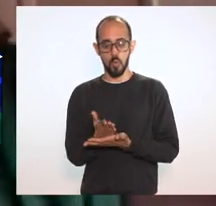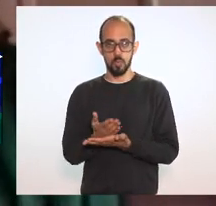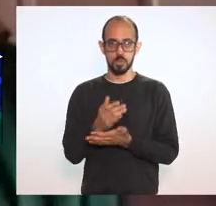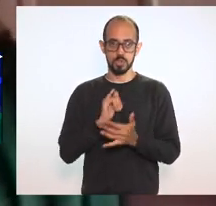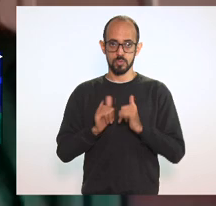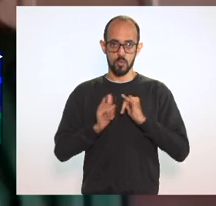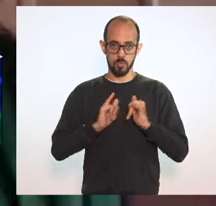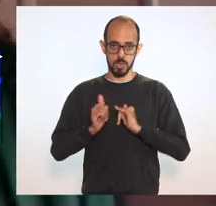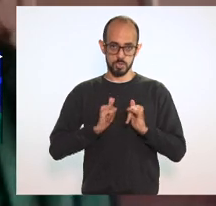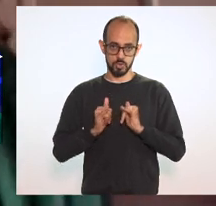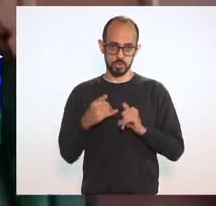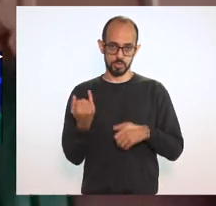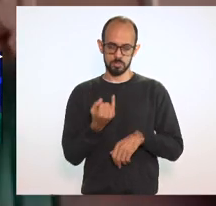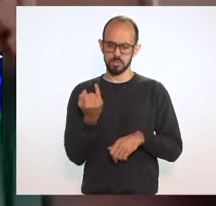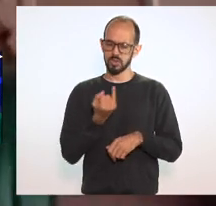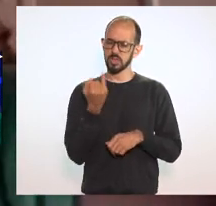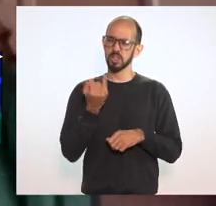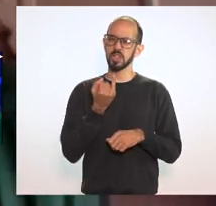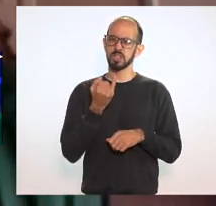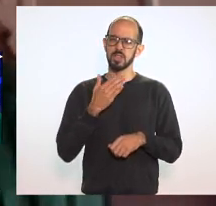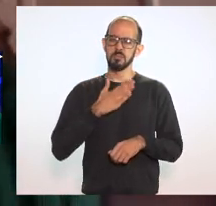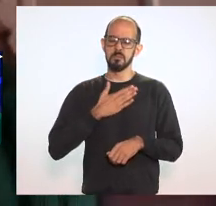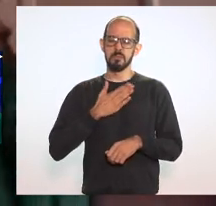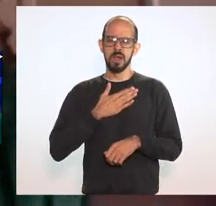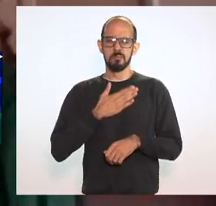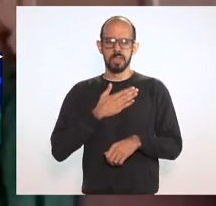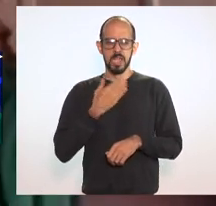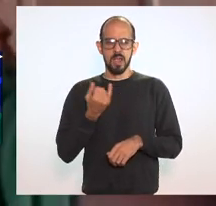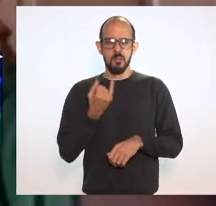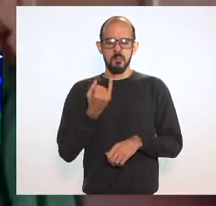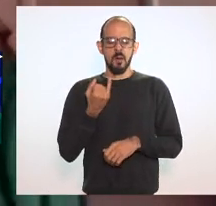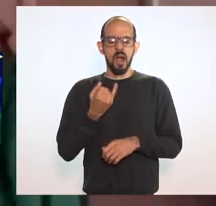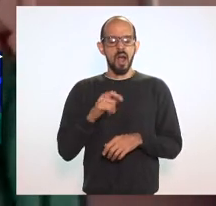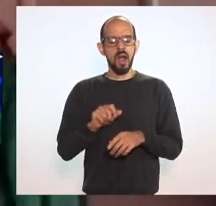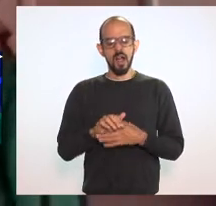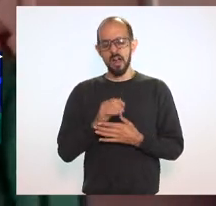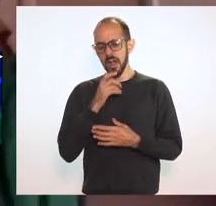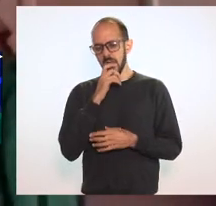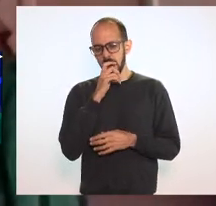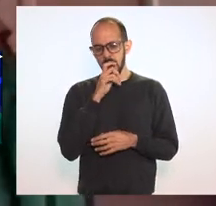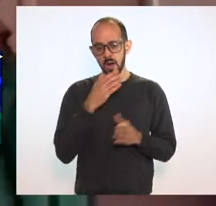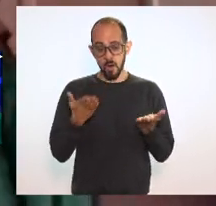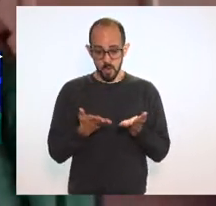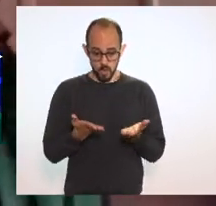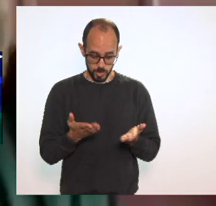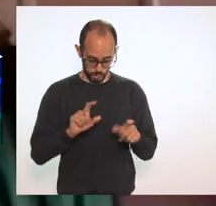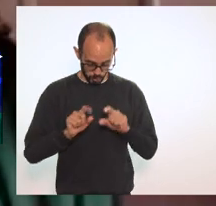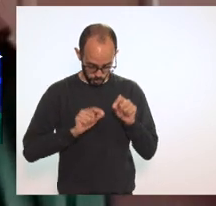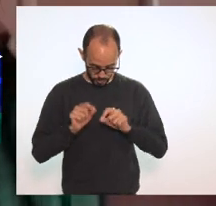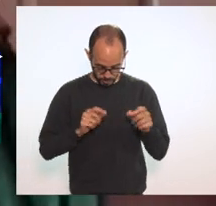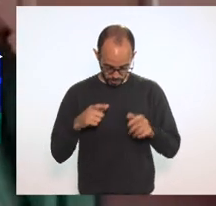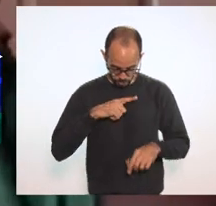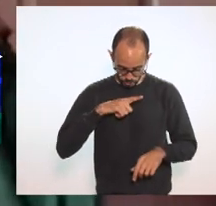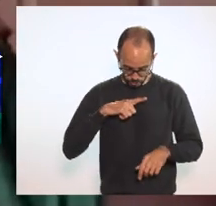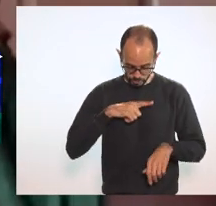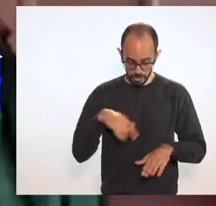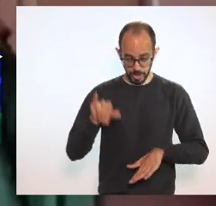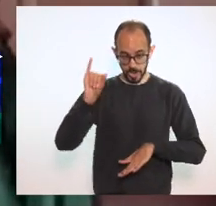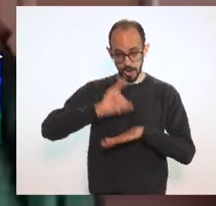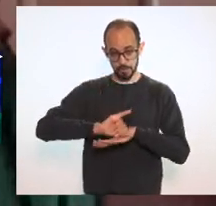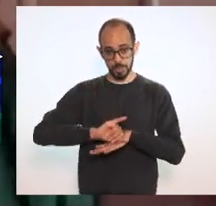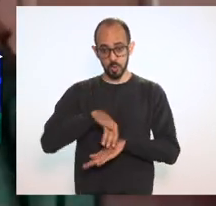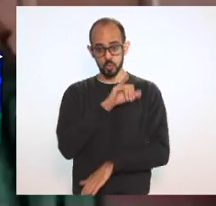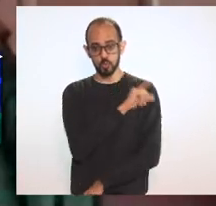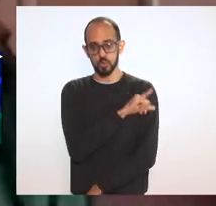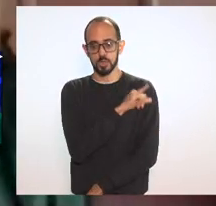que eu acho que valem a pena trazer aqui para minha fala Olá hoje nós temos na capital do